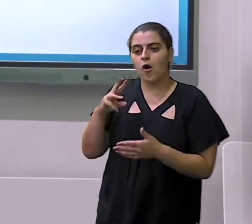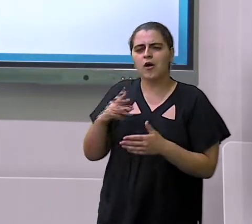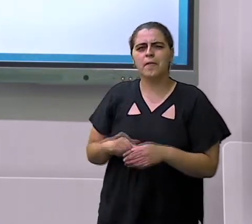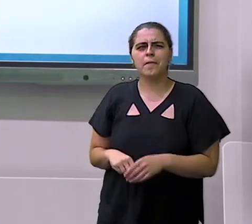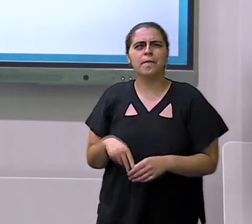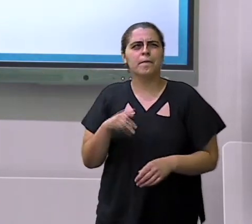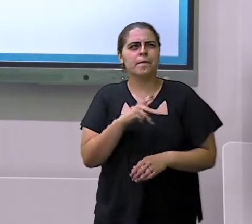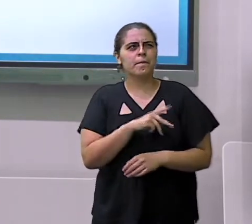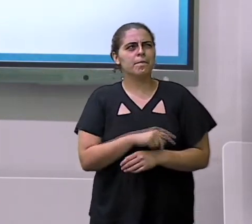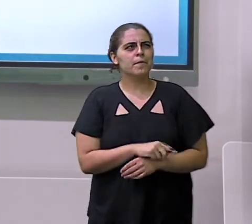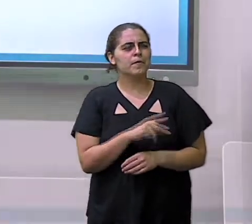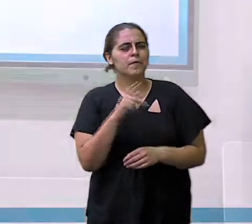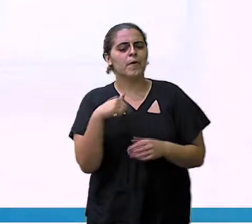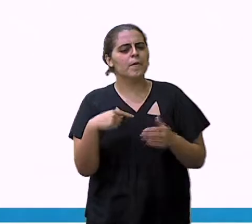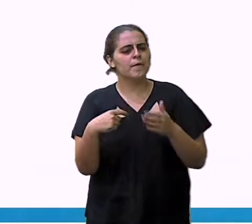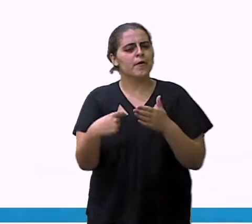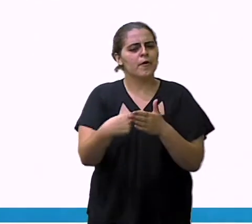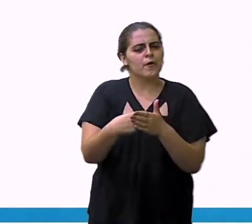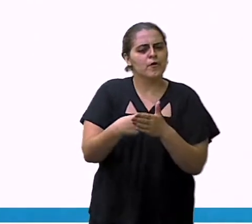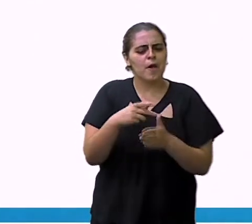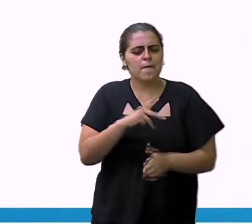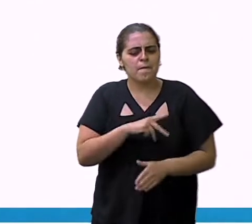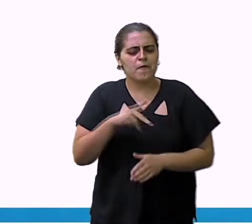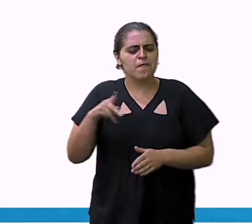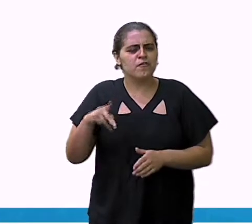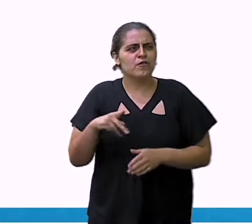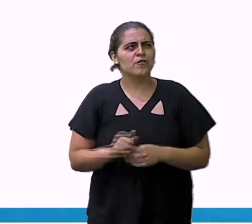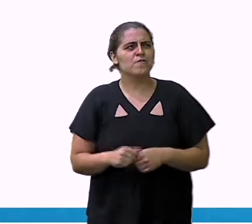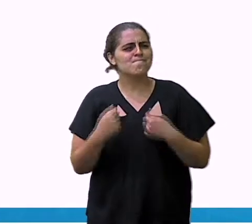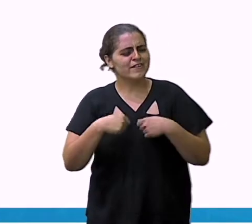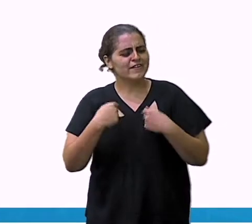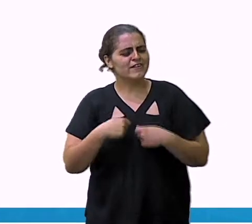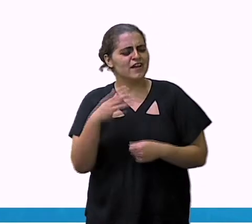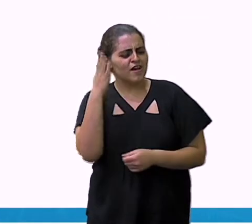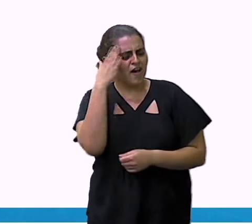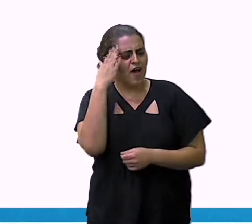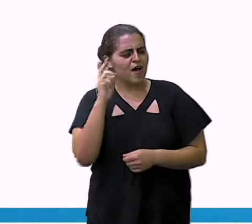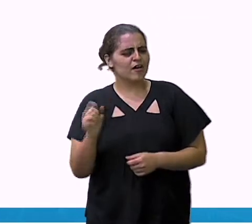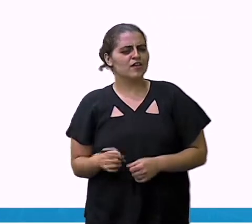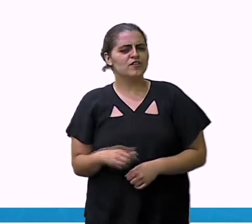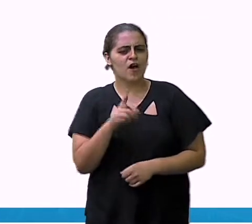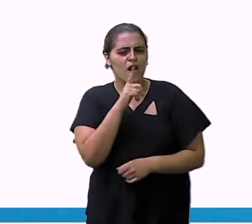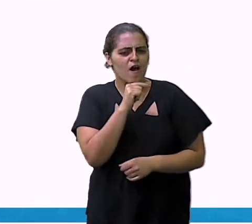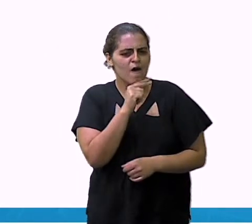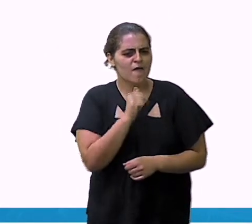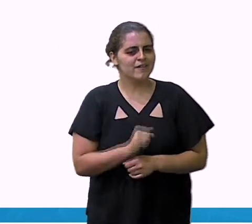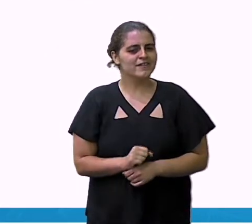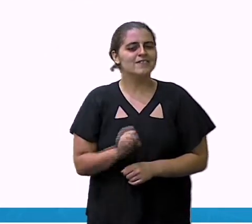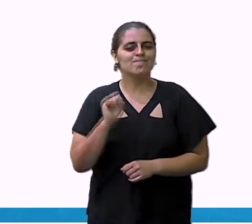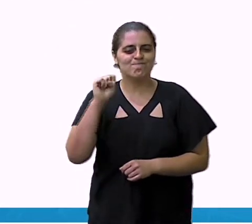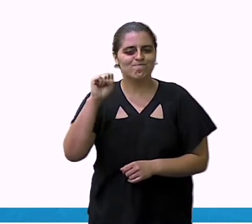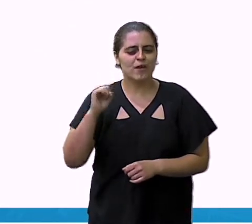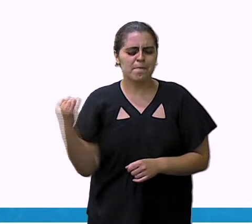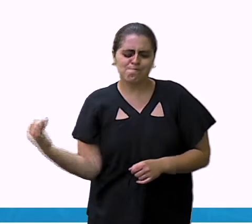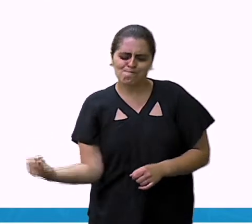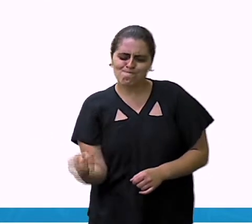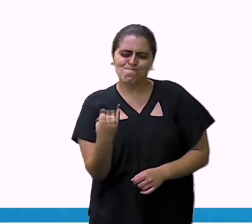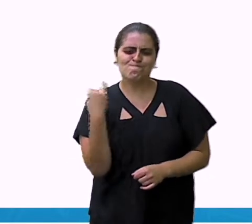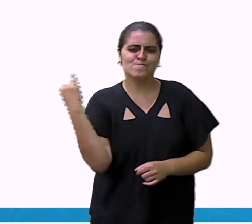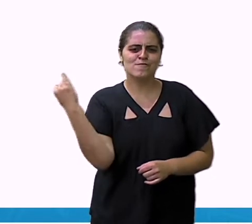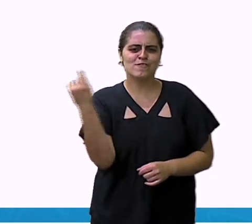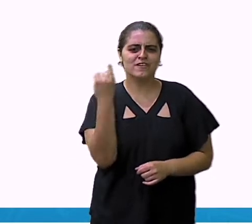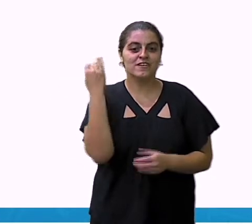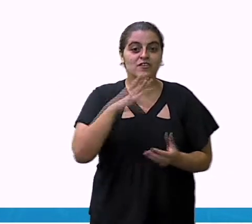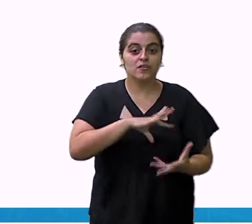Professora, a gente precisa saber sobre as águas? Sim, As águas, elas são muito